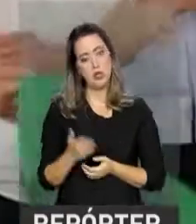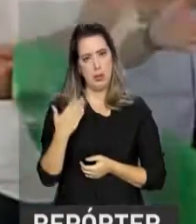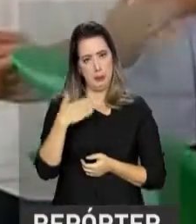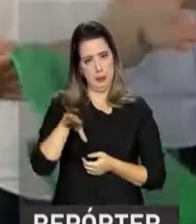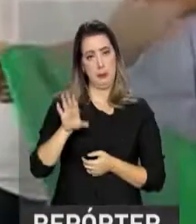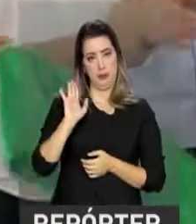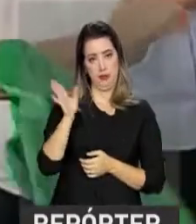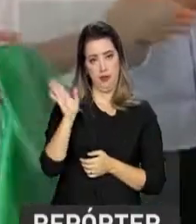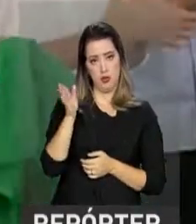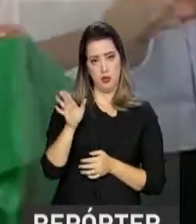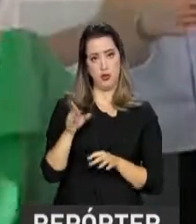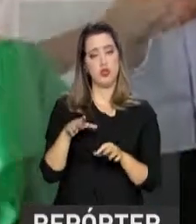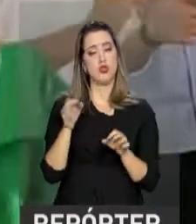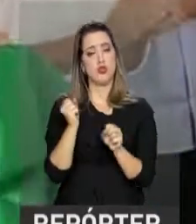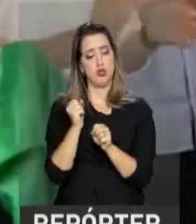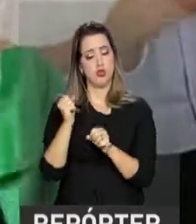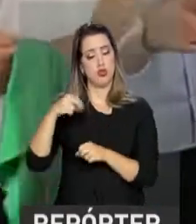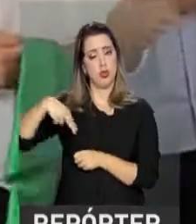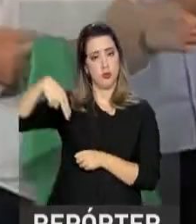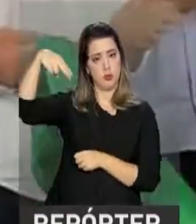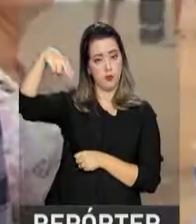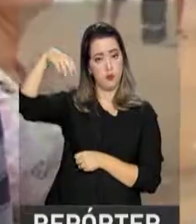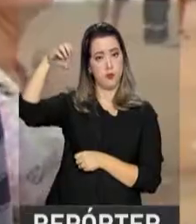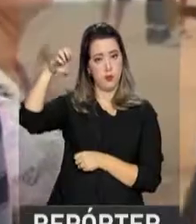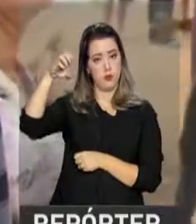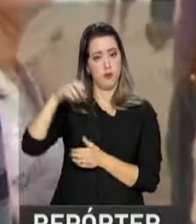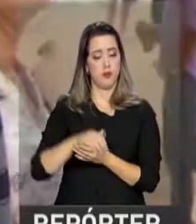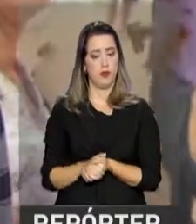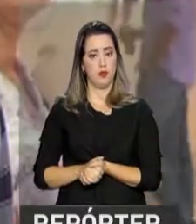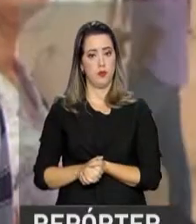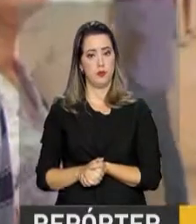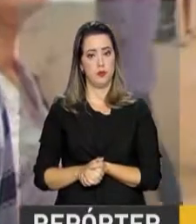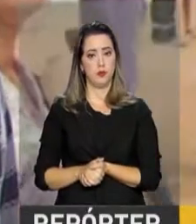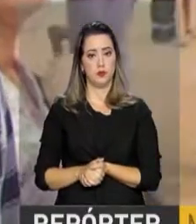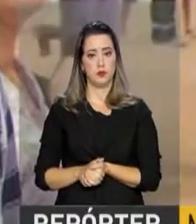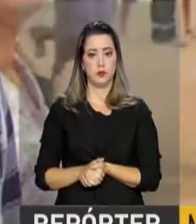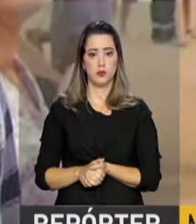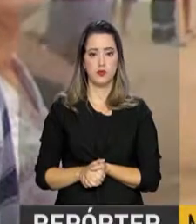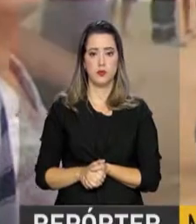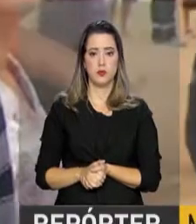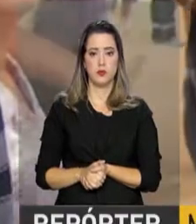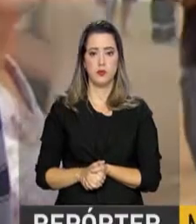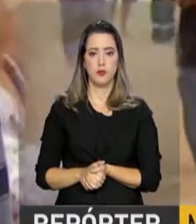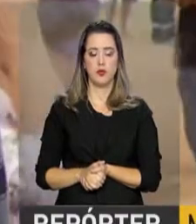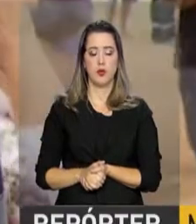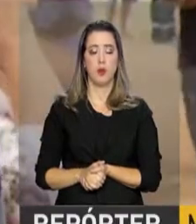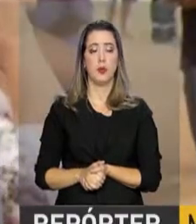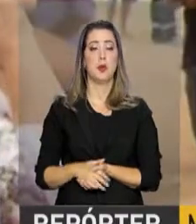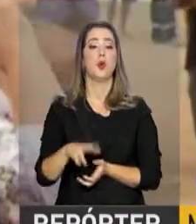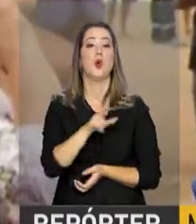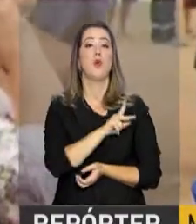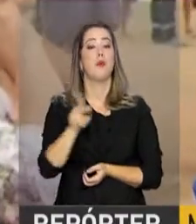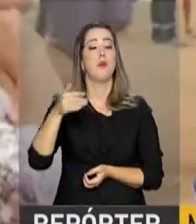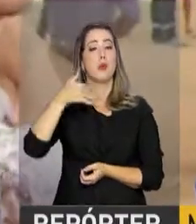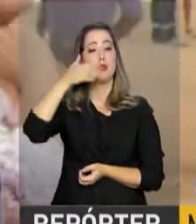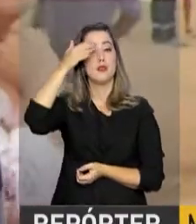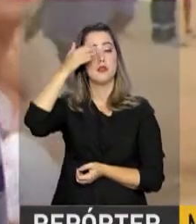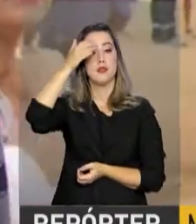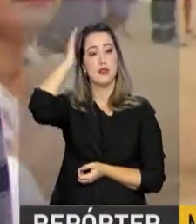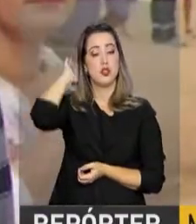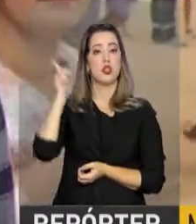dos projetos está na região nordeste o fato do ministério do presidente teme t6 ministro